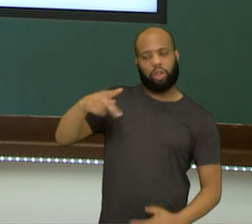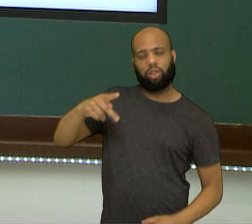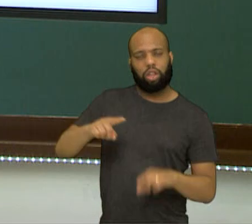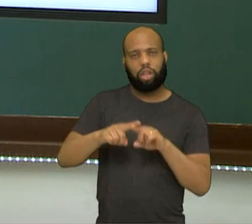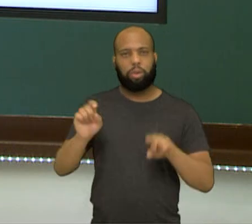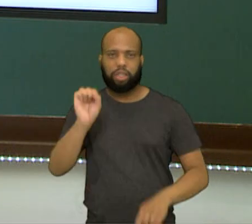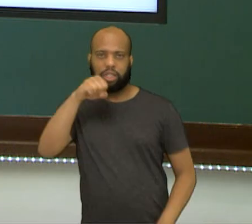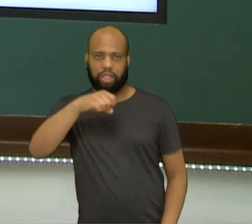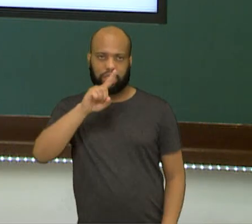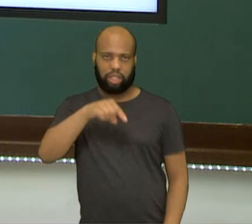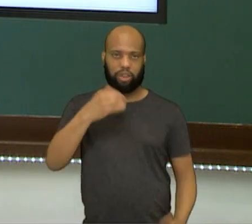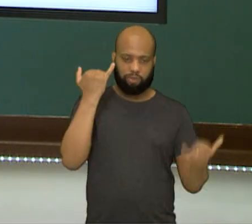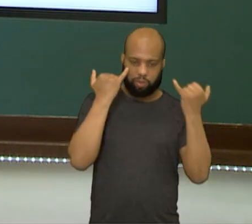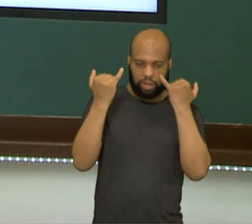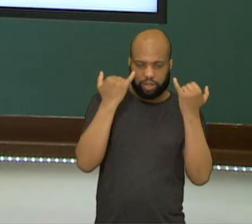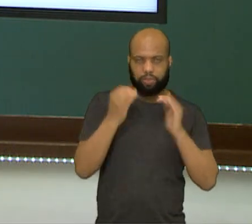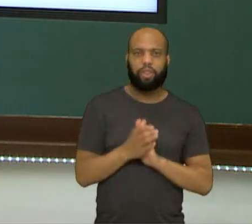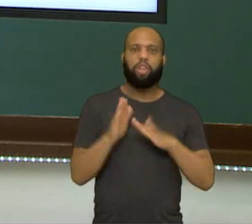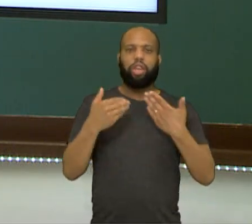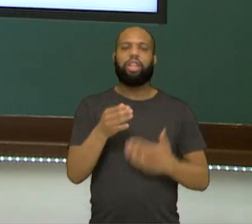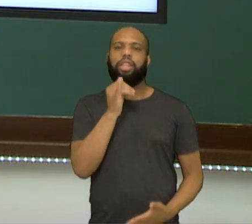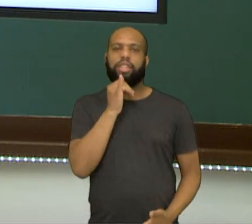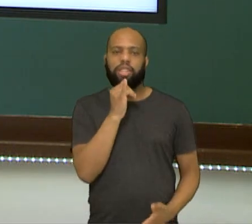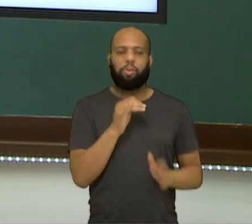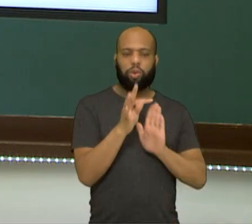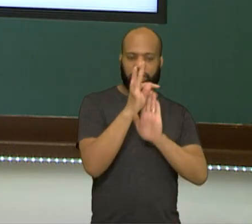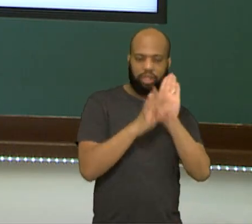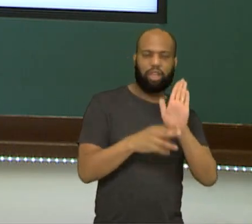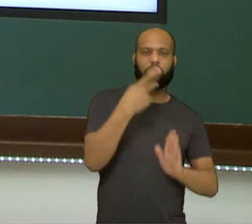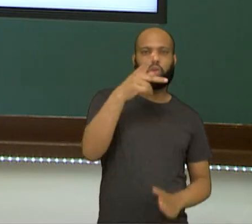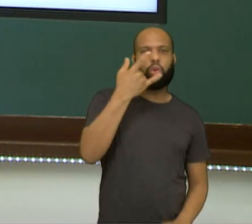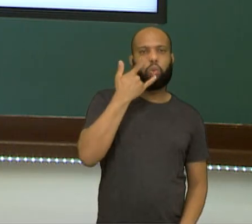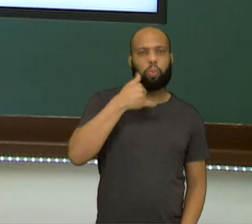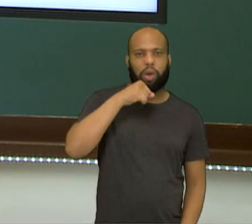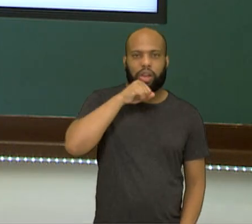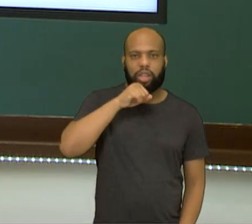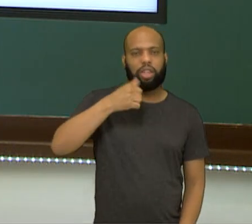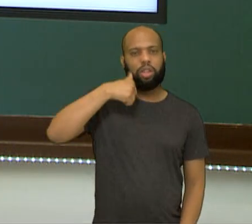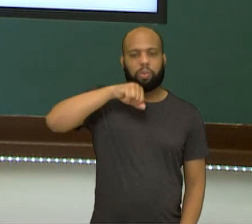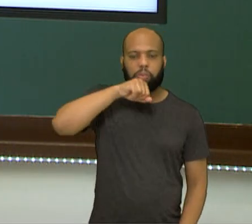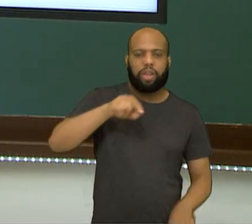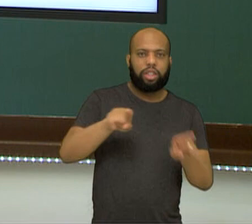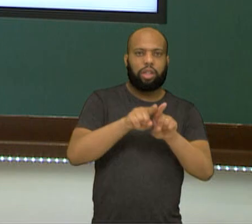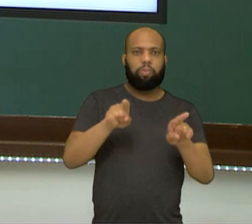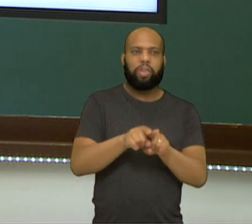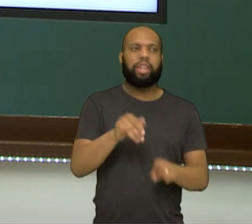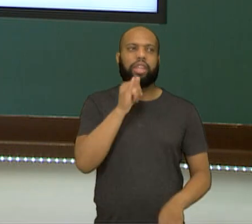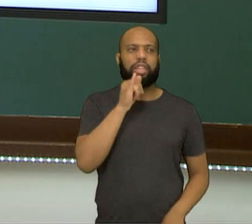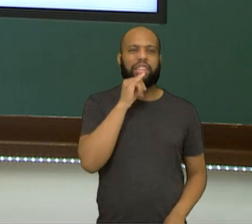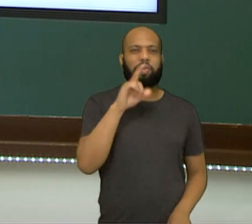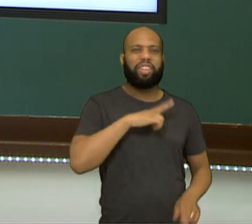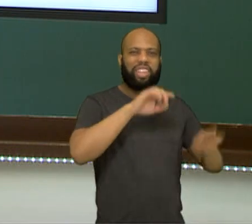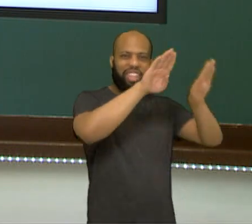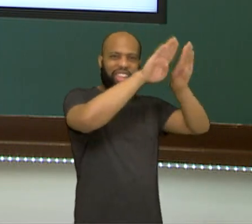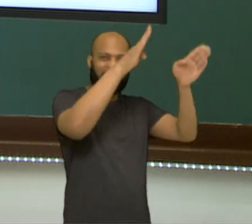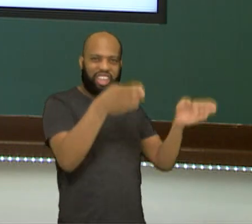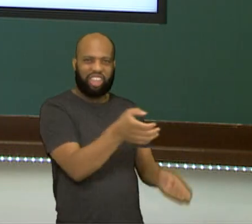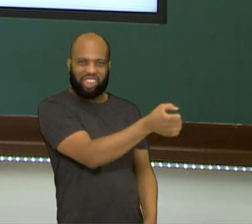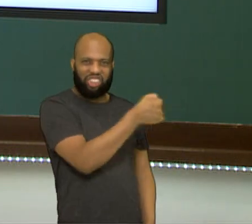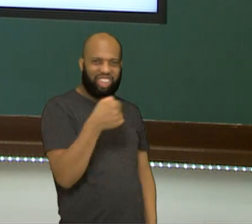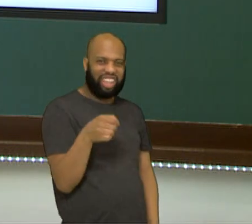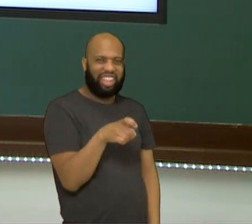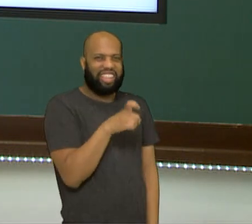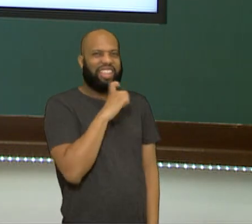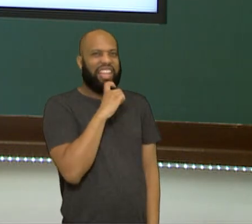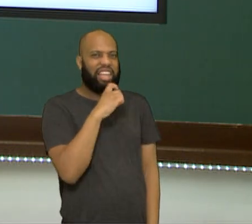informativo. O texto que a sua mãe, o seu pai, o seu responsável, deixa na porta da geladeira, na sua cama, em algum